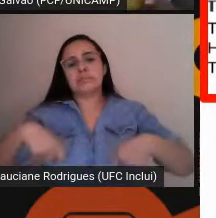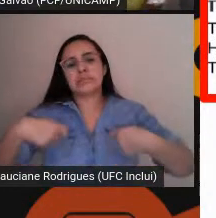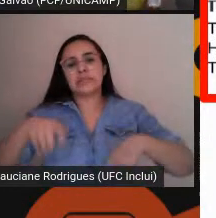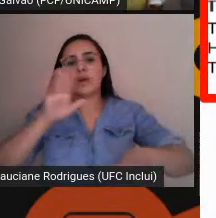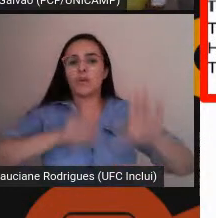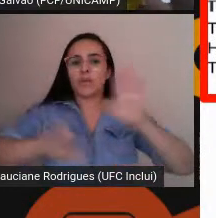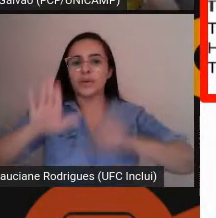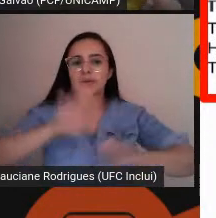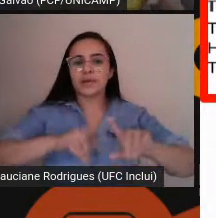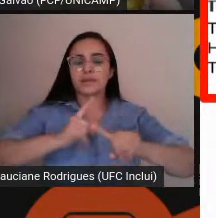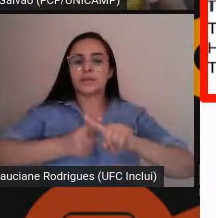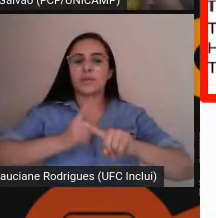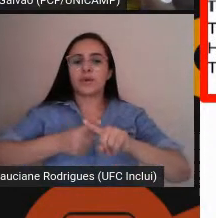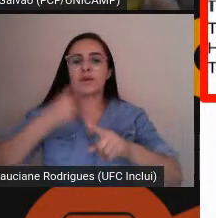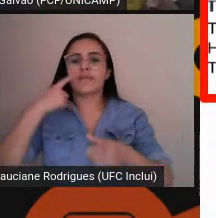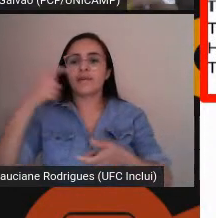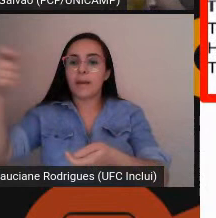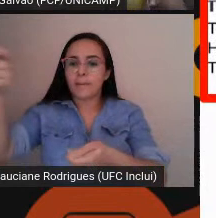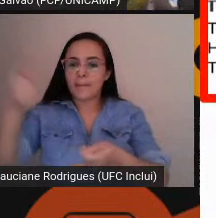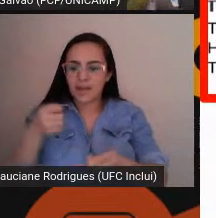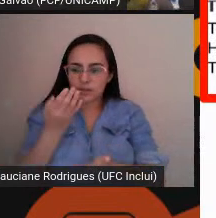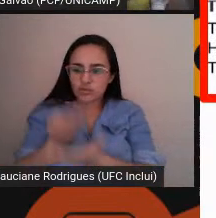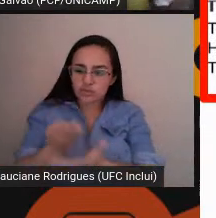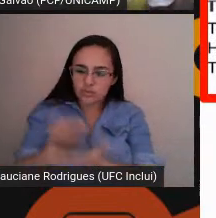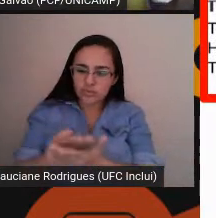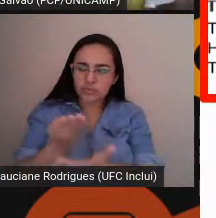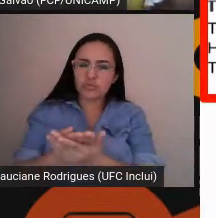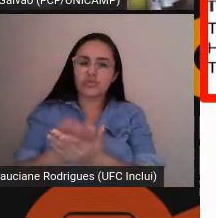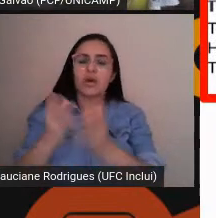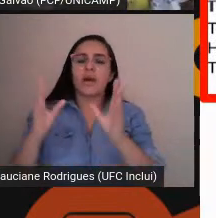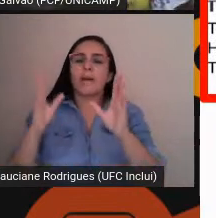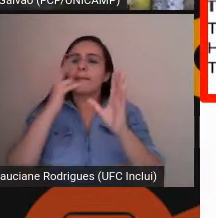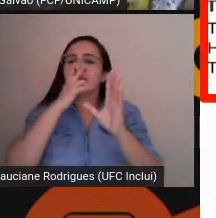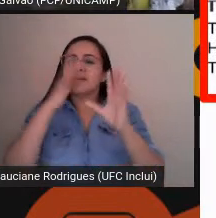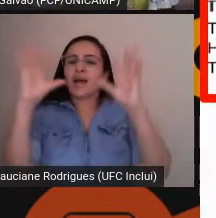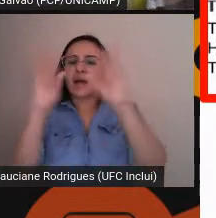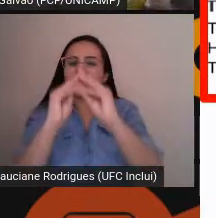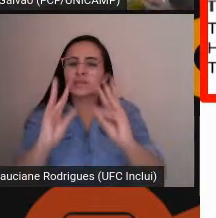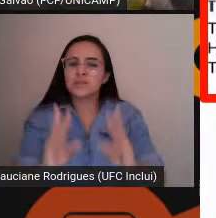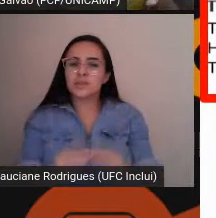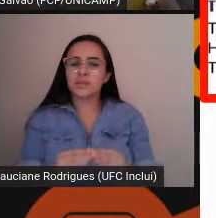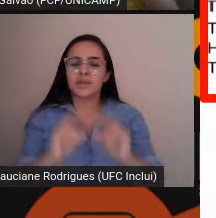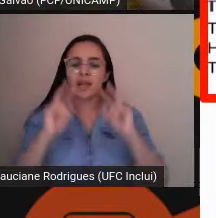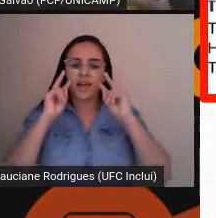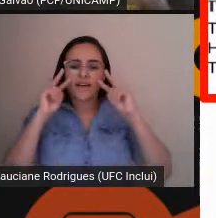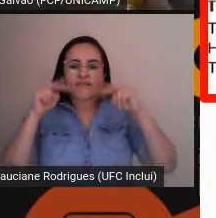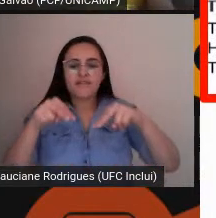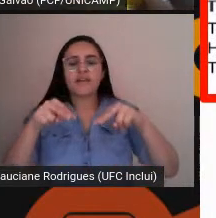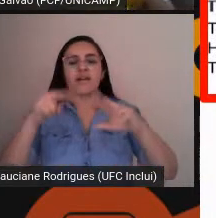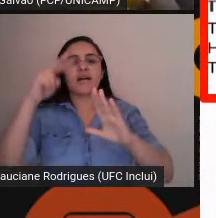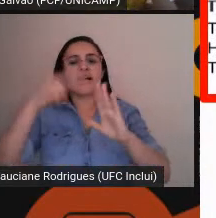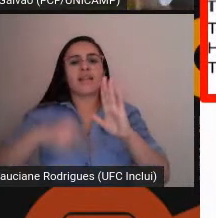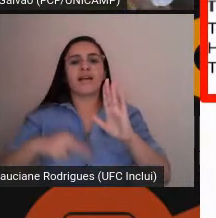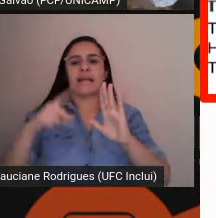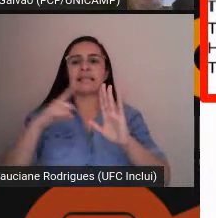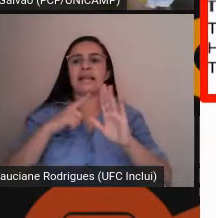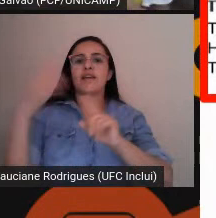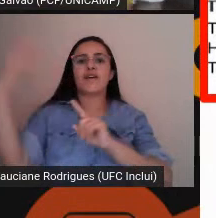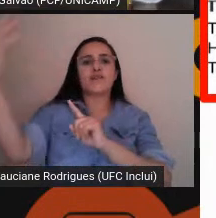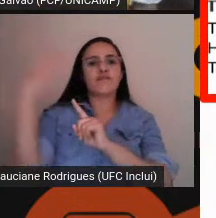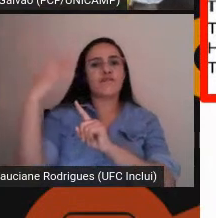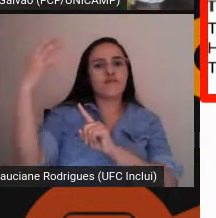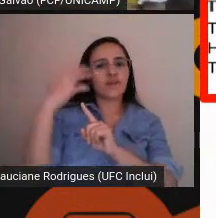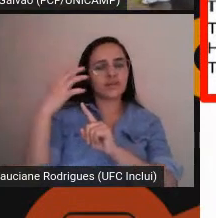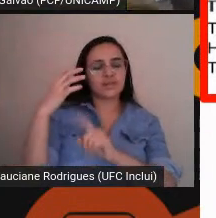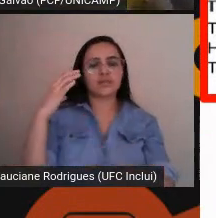revisão sistemática, né? Ok, foi, resumiu tudo, mas tudo que alguém quis que fosse publicado, né? A gente esquece que a ciência é